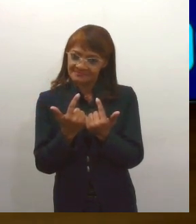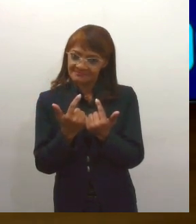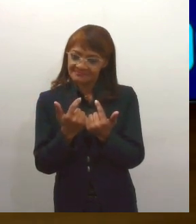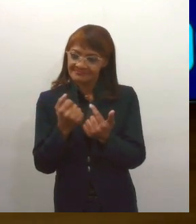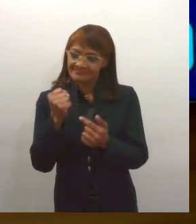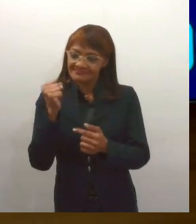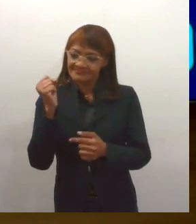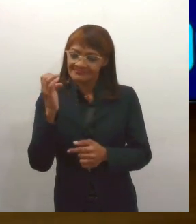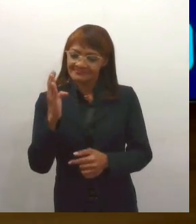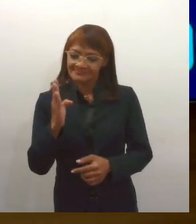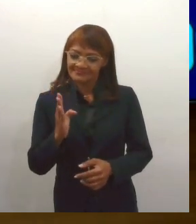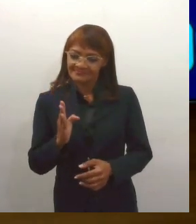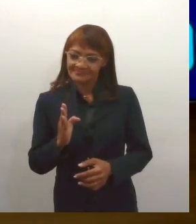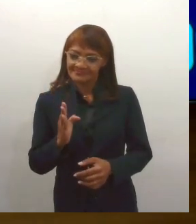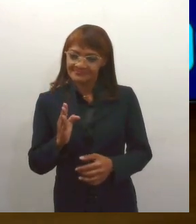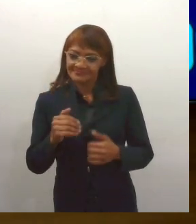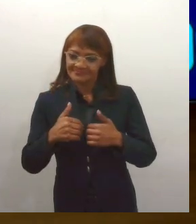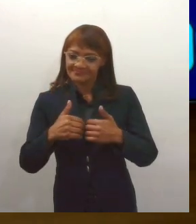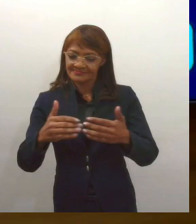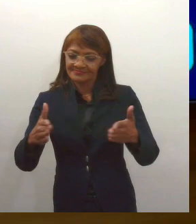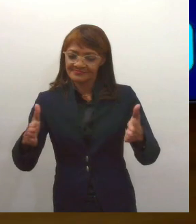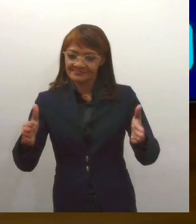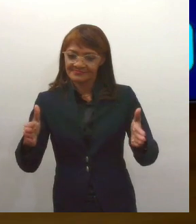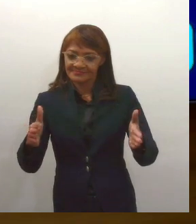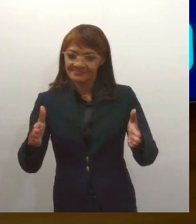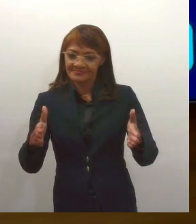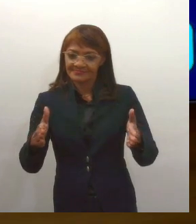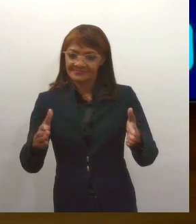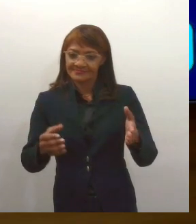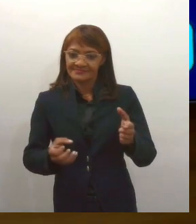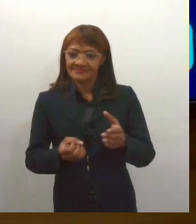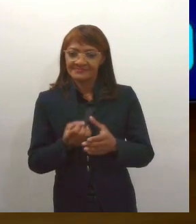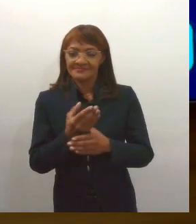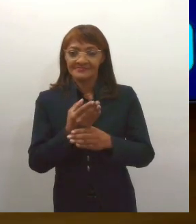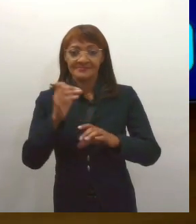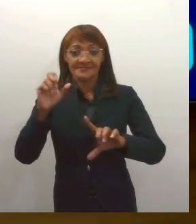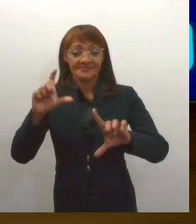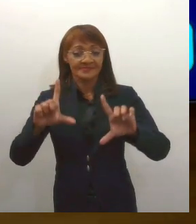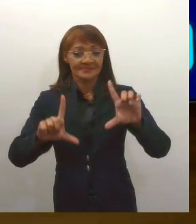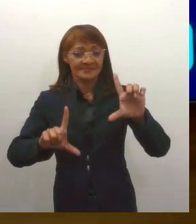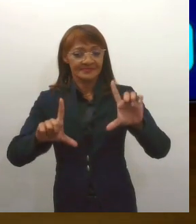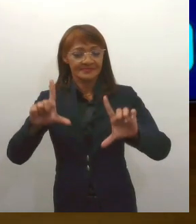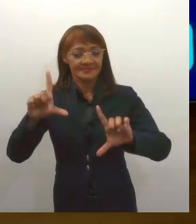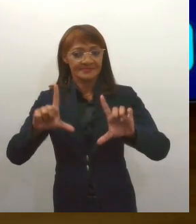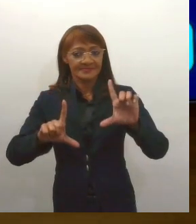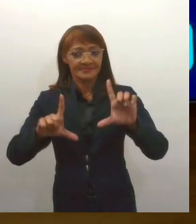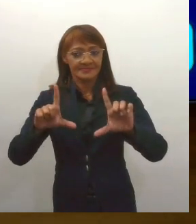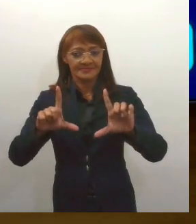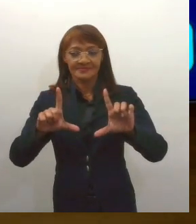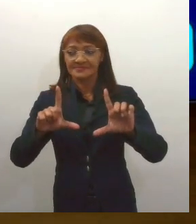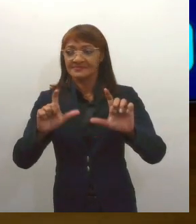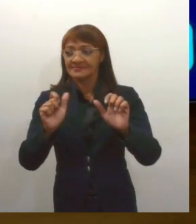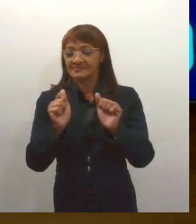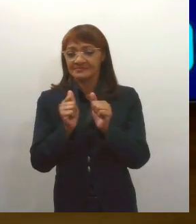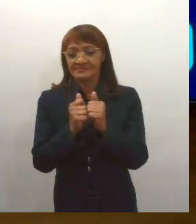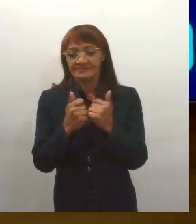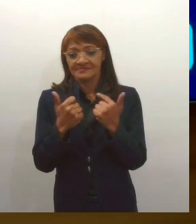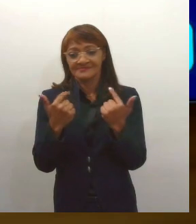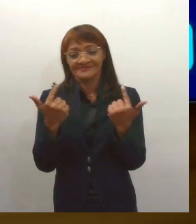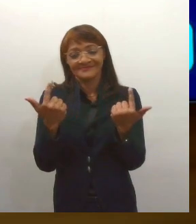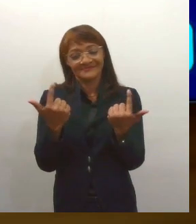segundo canal de televisão das assembleias o governador que a época se mostrou